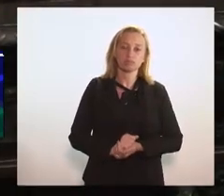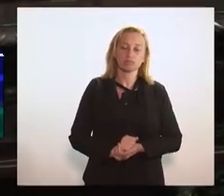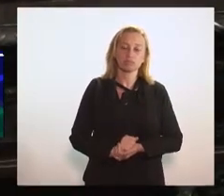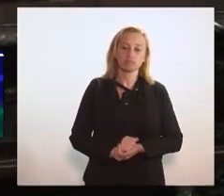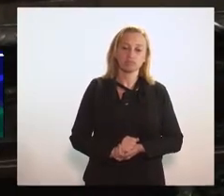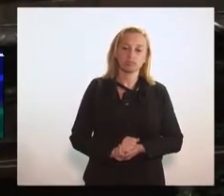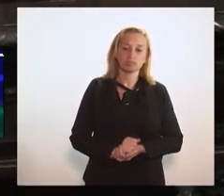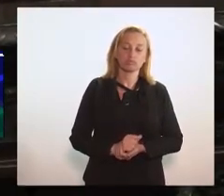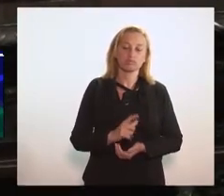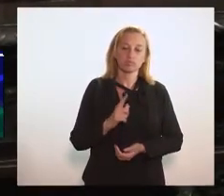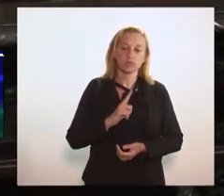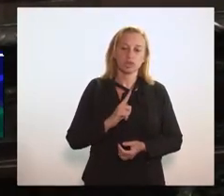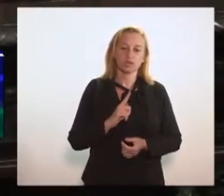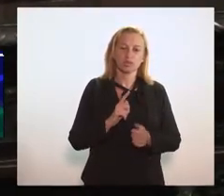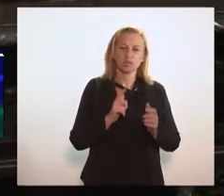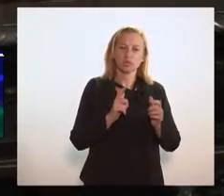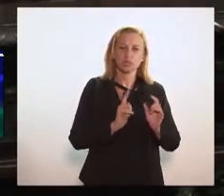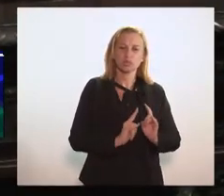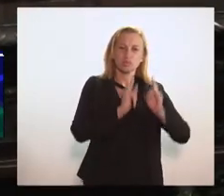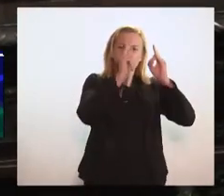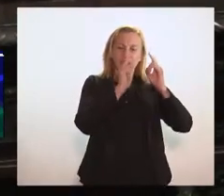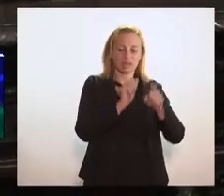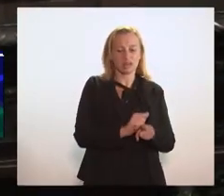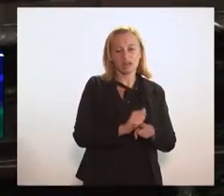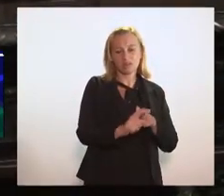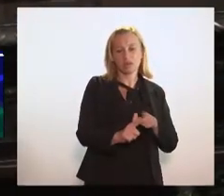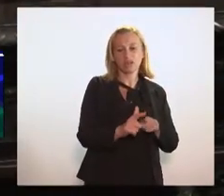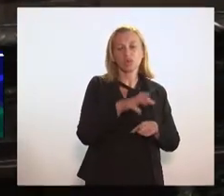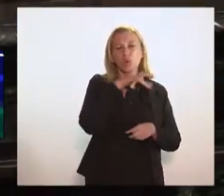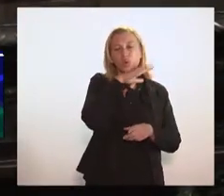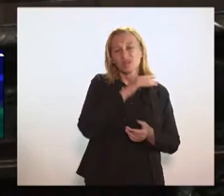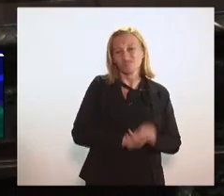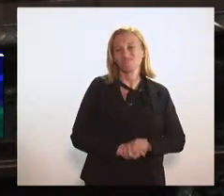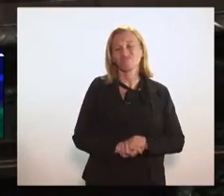ocupando um prédio alugado em péssimas condições.